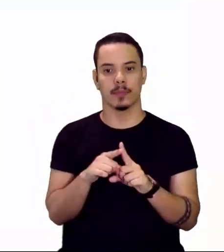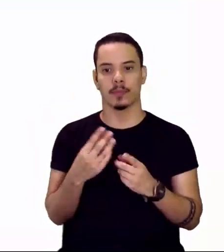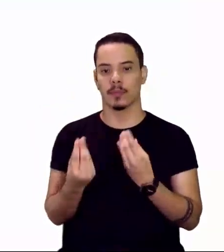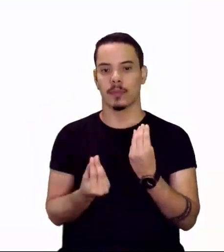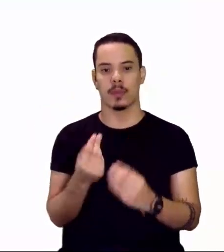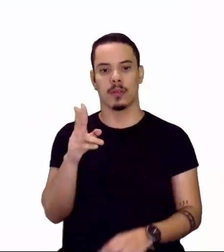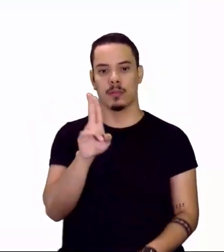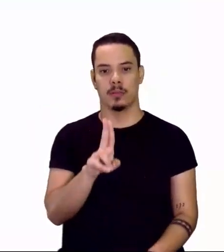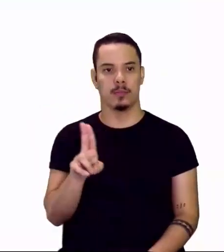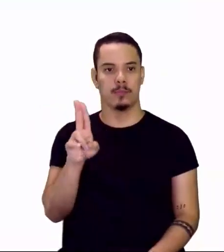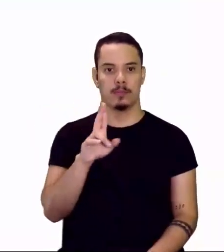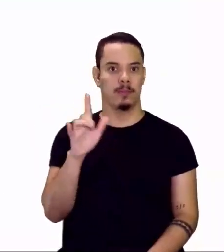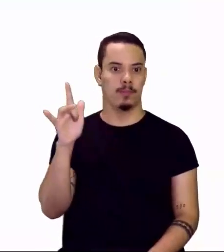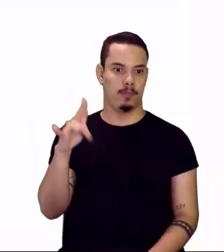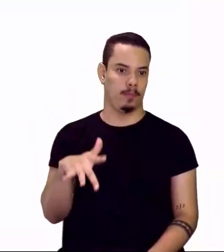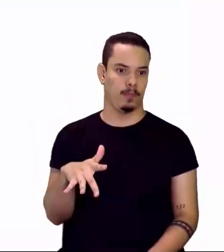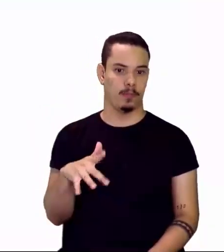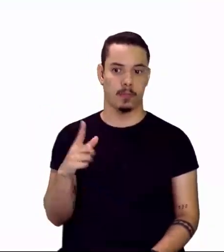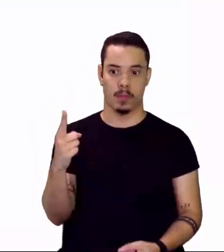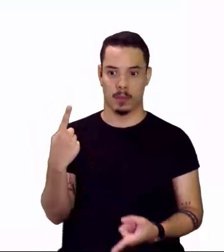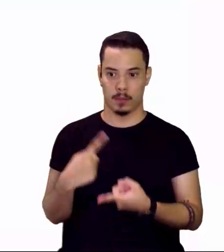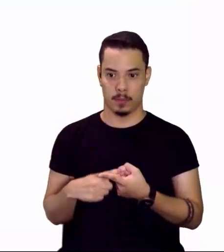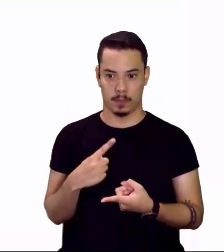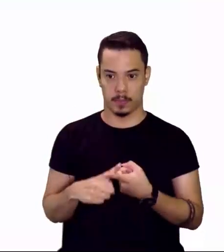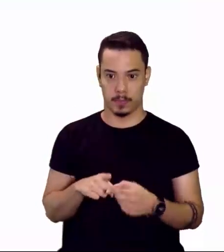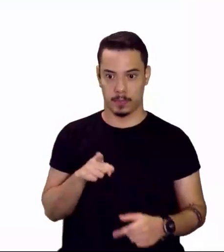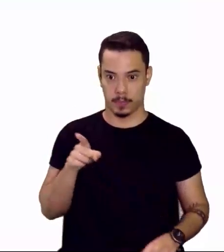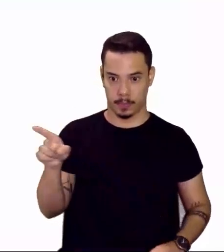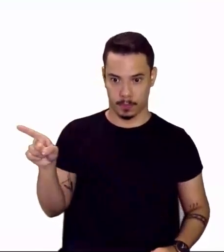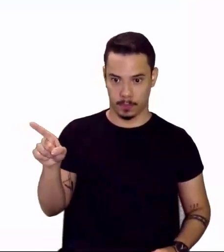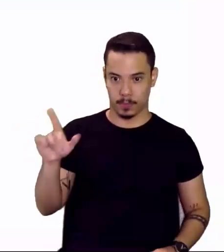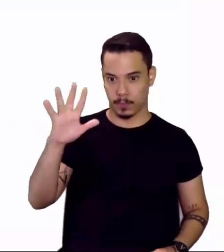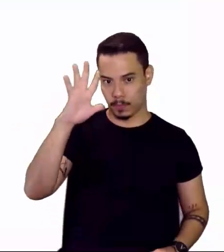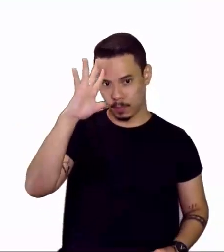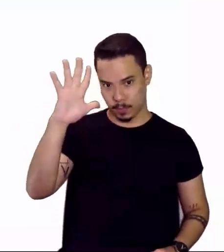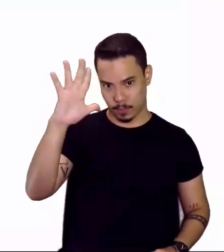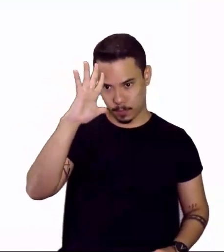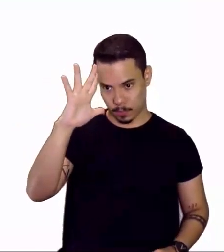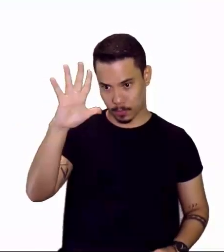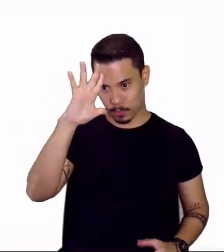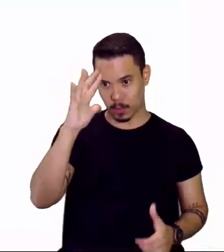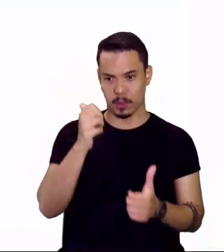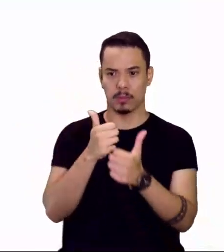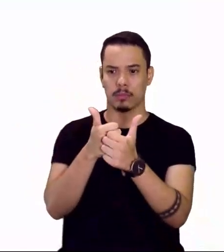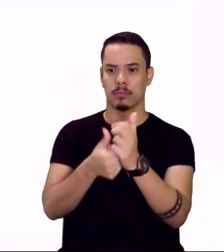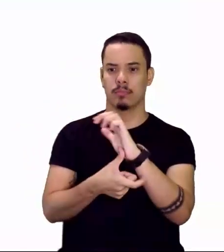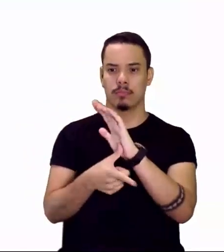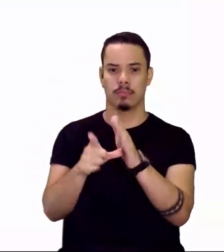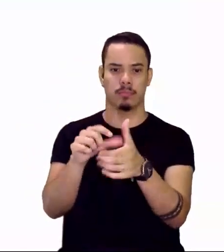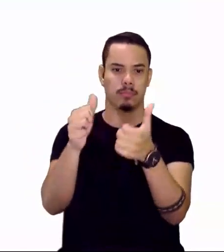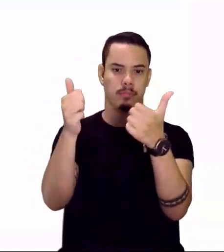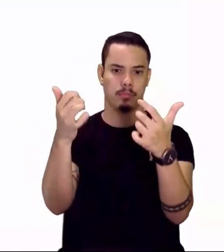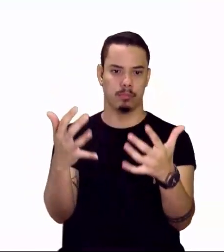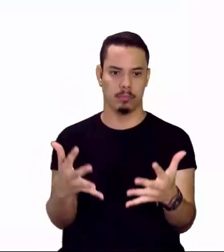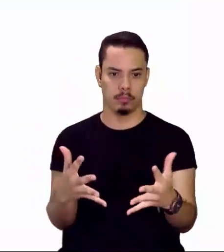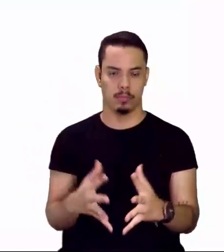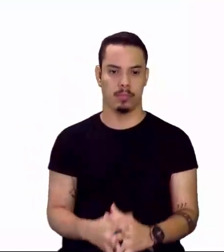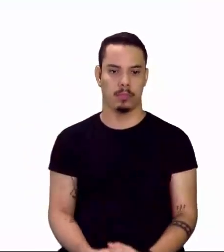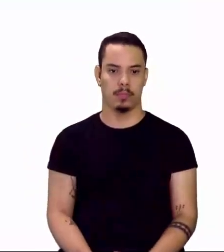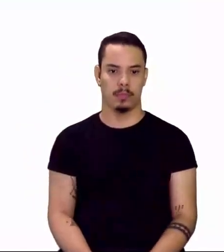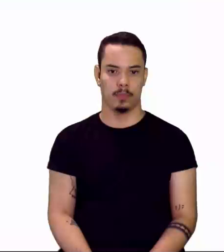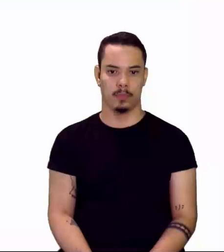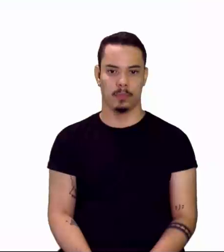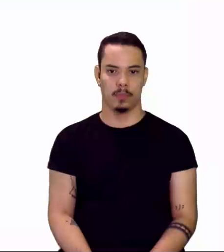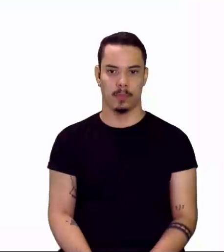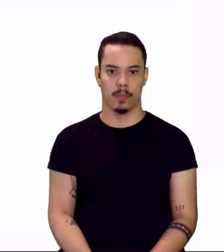não usados em ligações. Por quê? Essa teoria é conforme eu expliquei para vocês. No caso da molécula